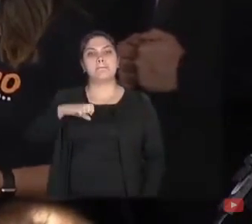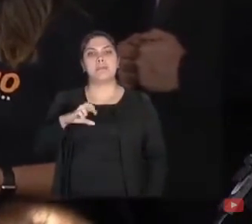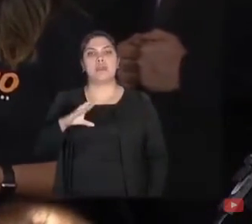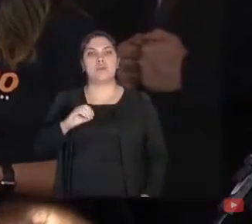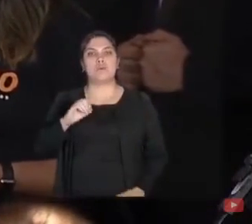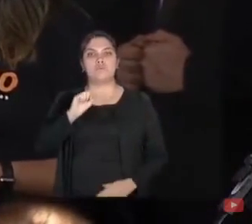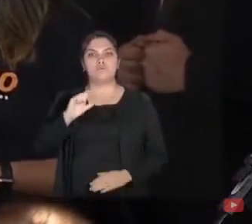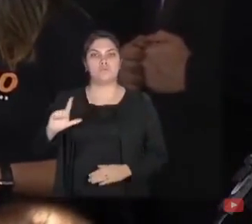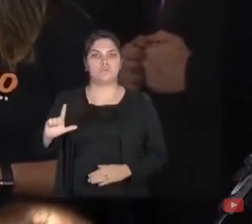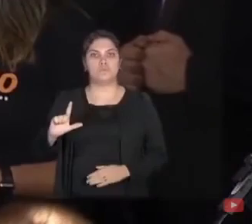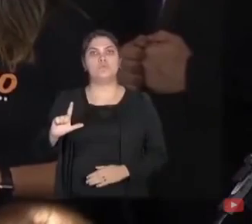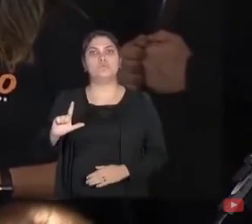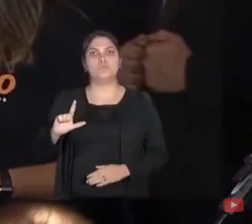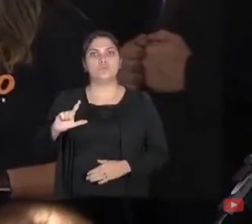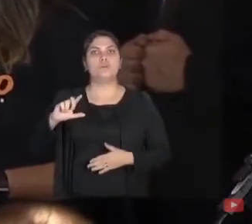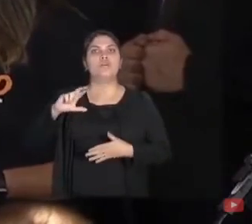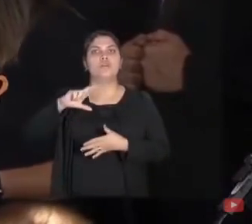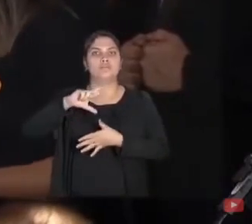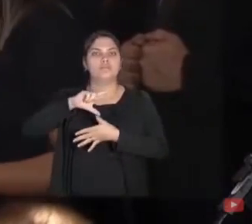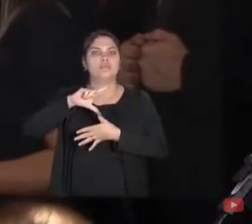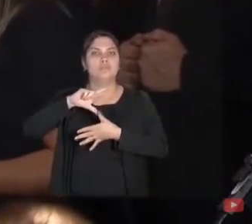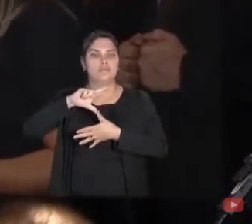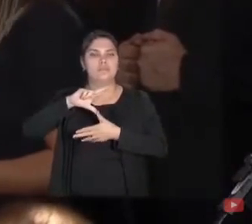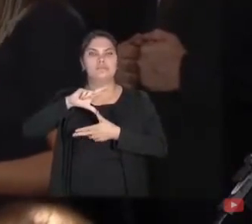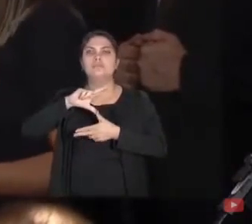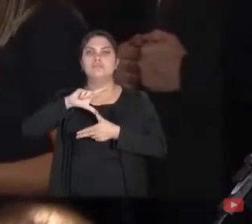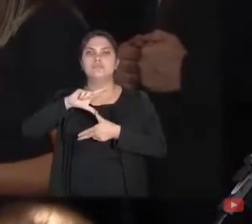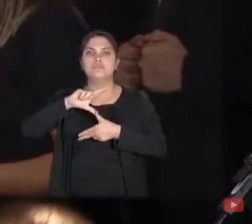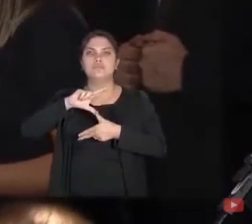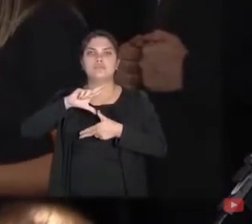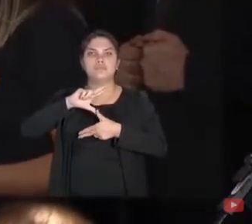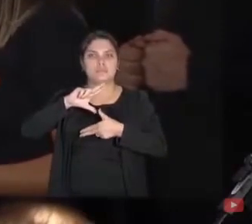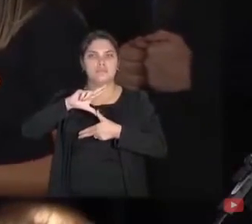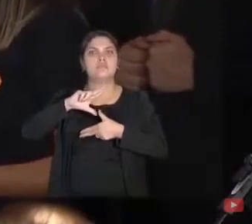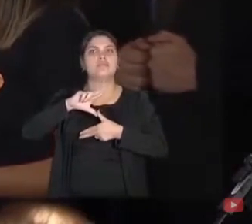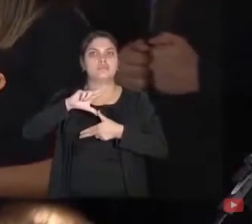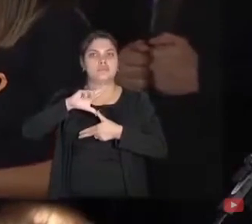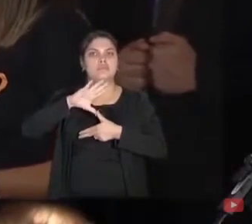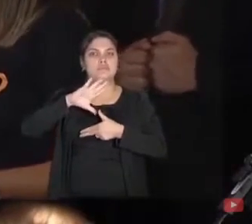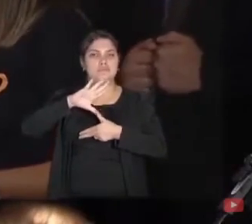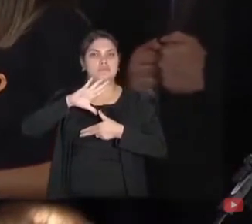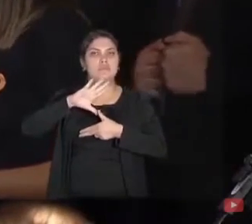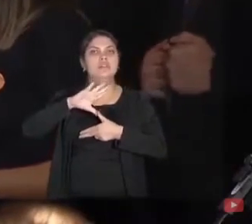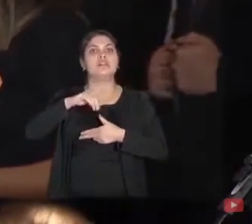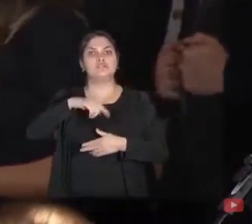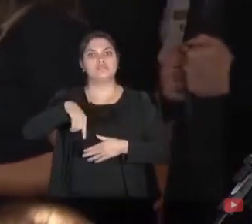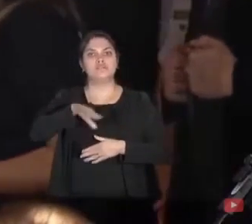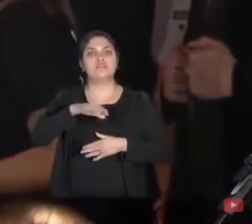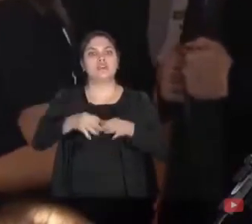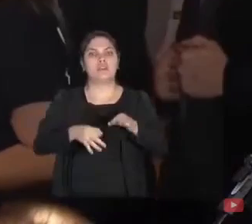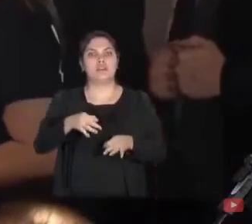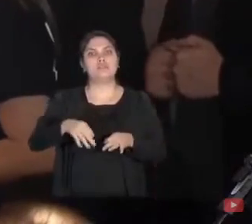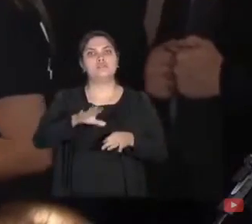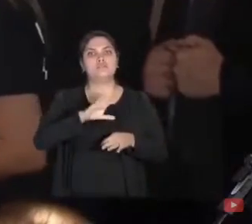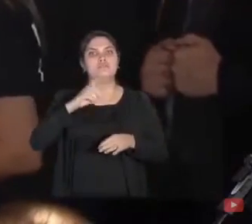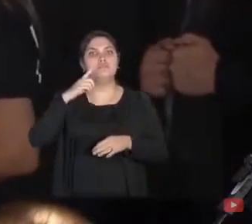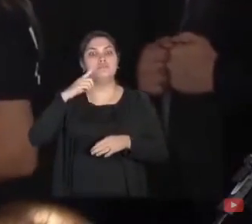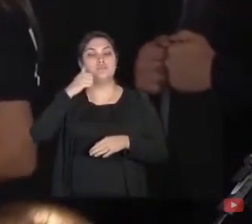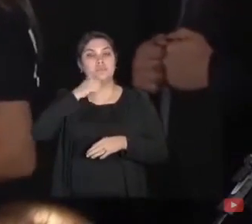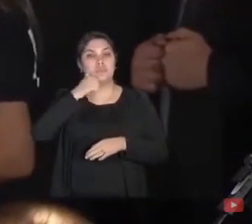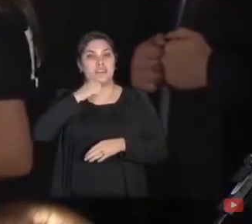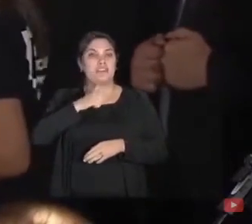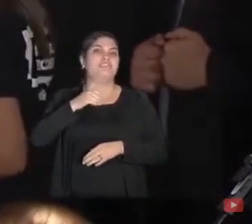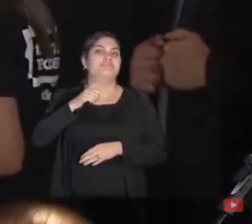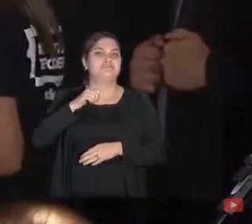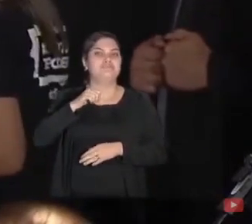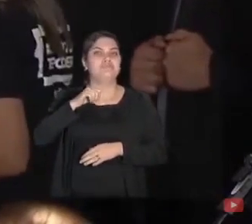Dr. Alexandre Andreatta, Sua Excelência a senhora presidente da Associação dos Magistrados Brasileiros, juíza